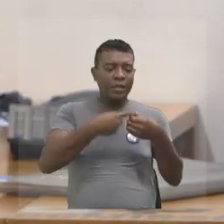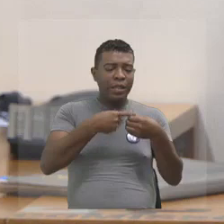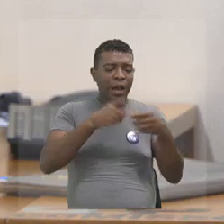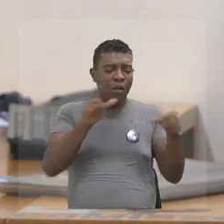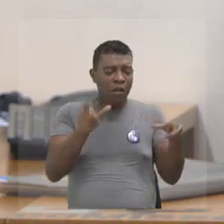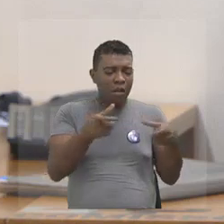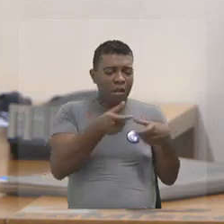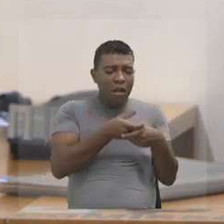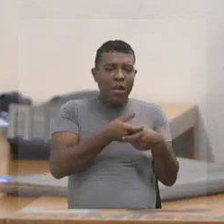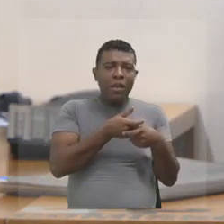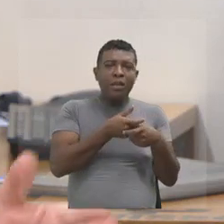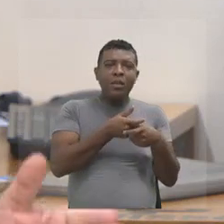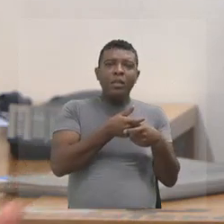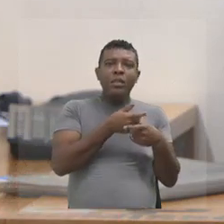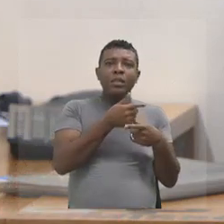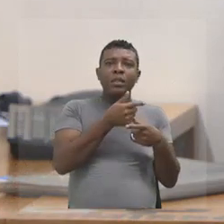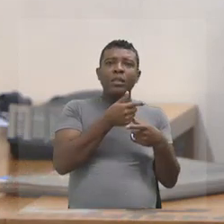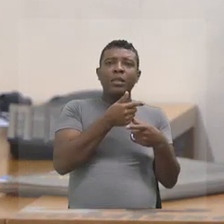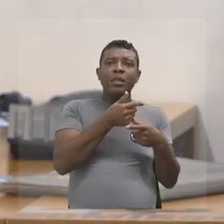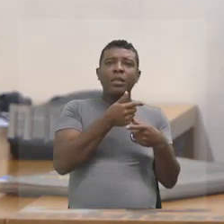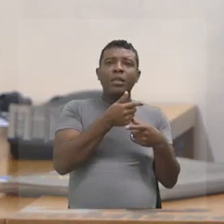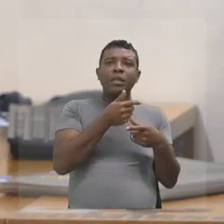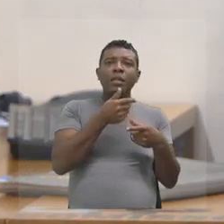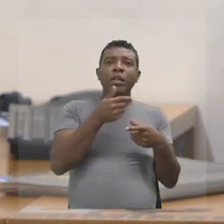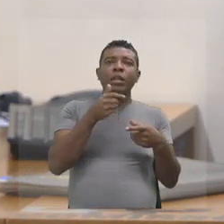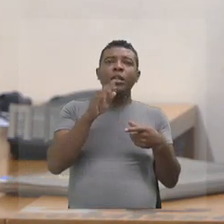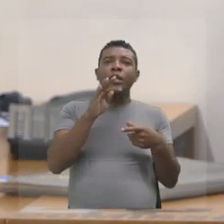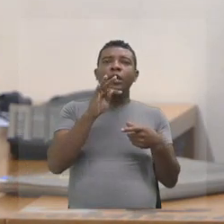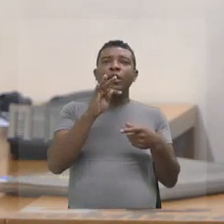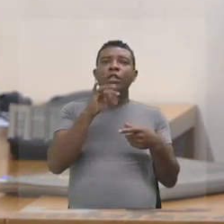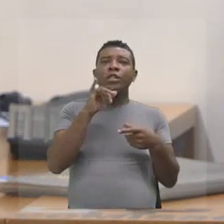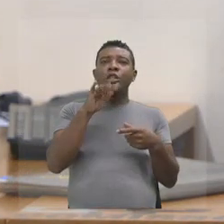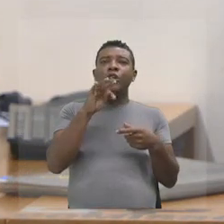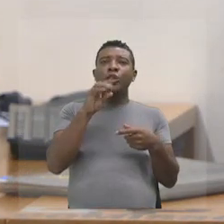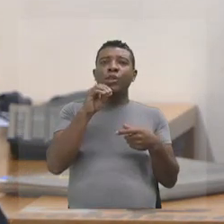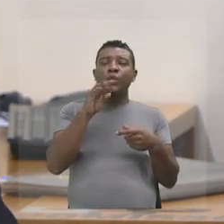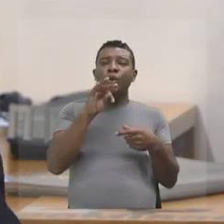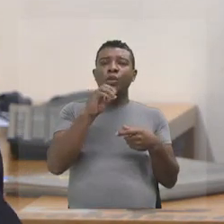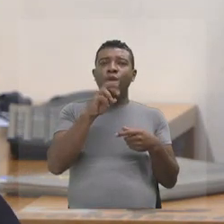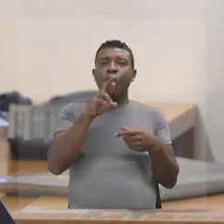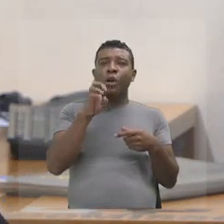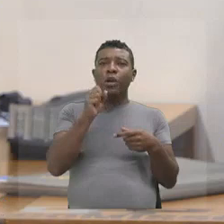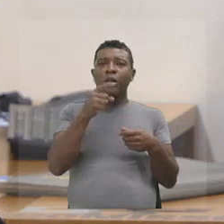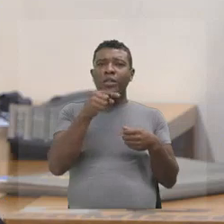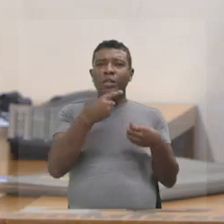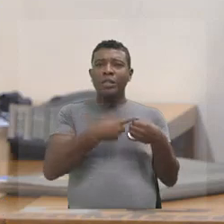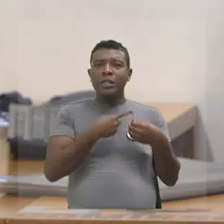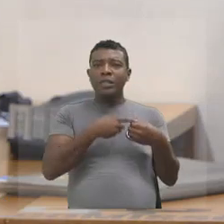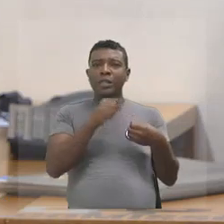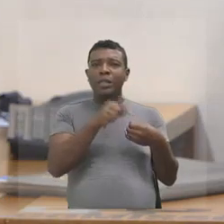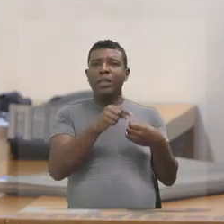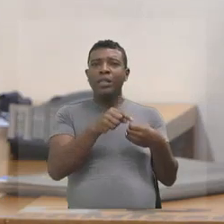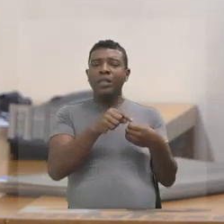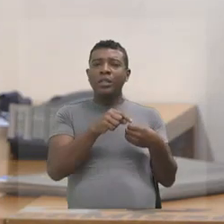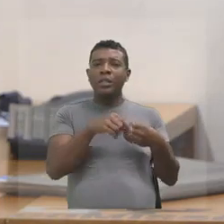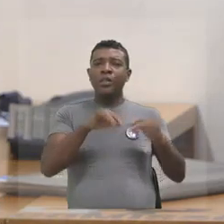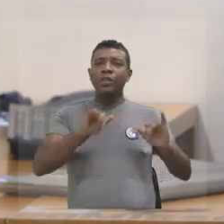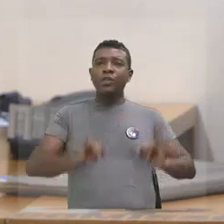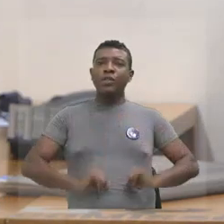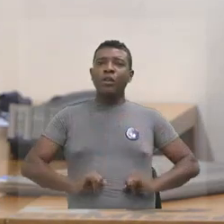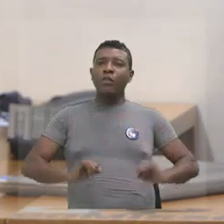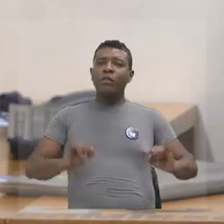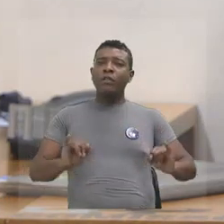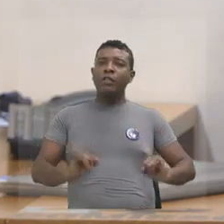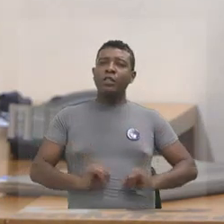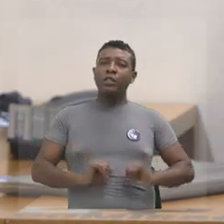habitantes de Torres é o deputado majoritário nessa cidade e esta cidade secretária é só mas sofre